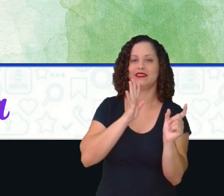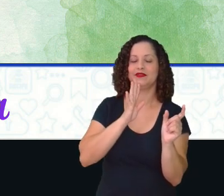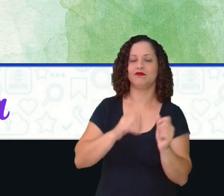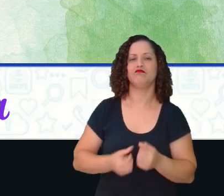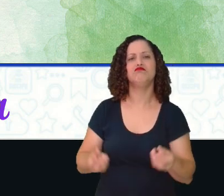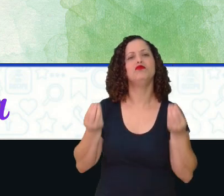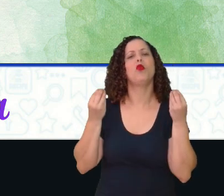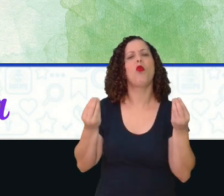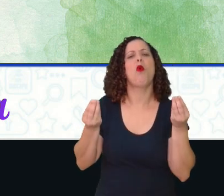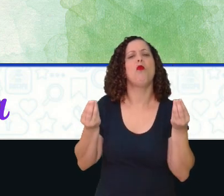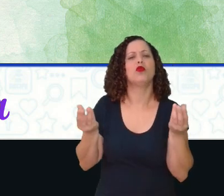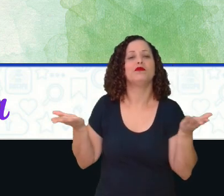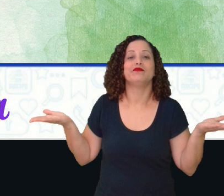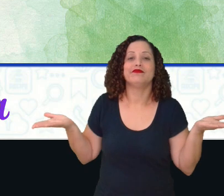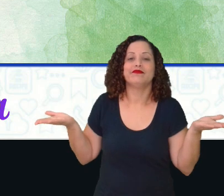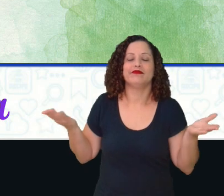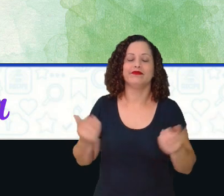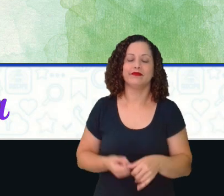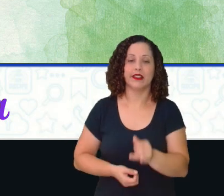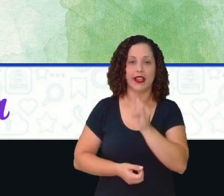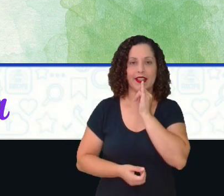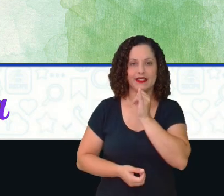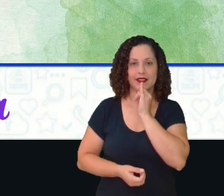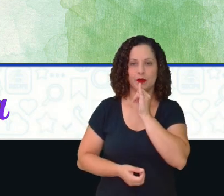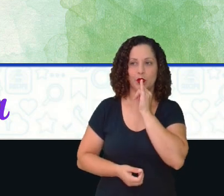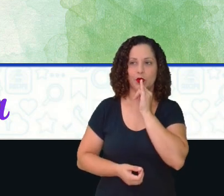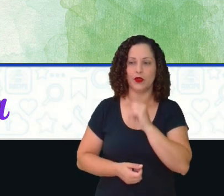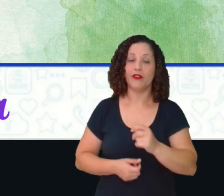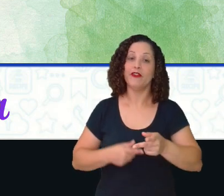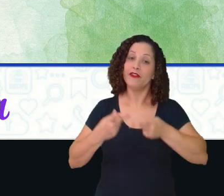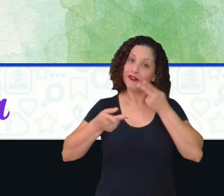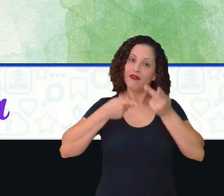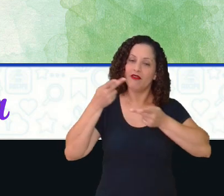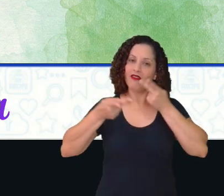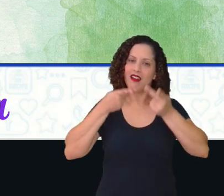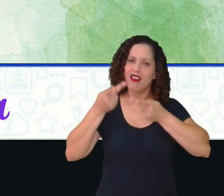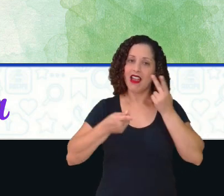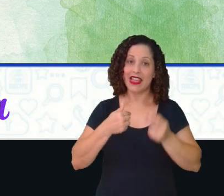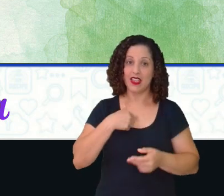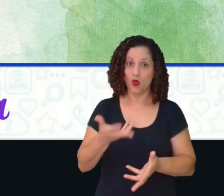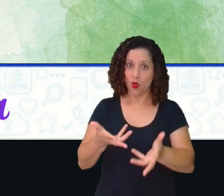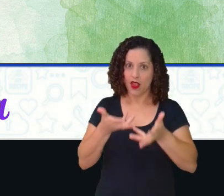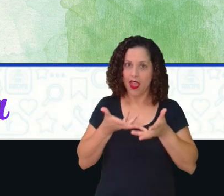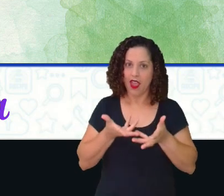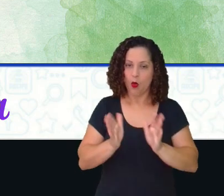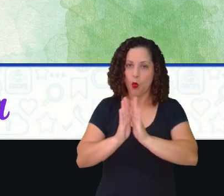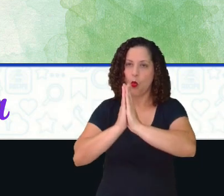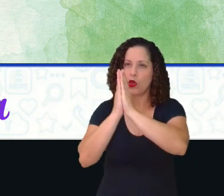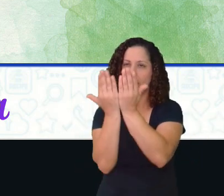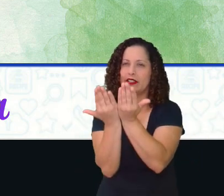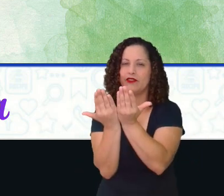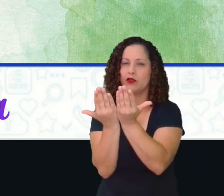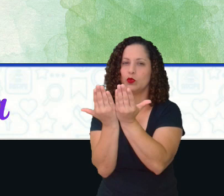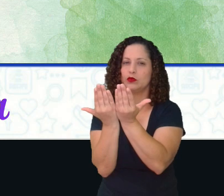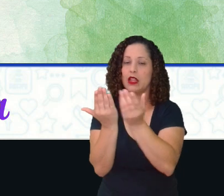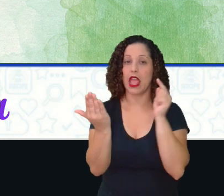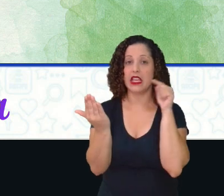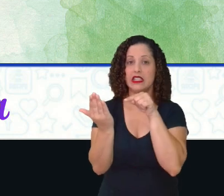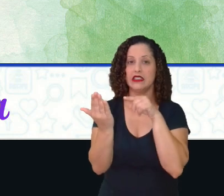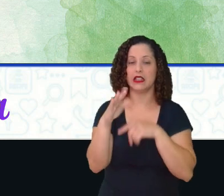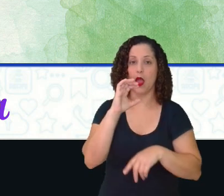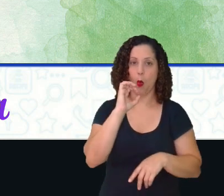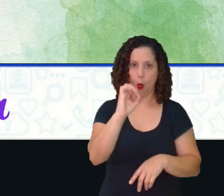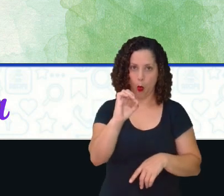Como assim? Quando eu digo assim, eu quero o livro. Quando eu falo o livro, esse